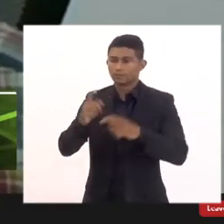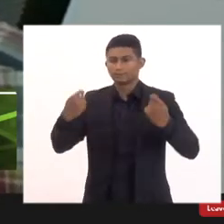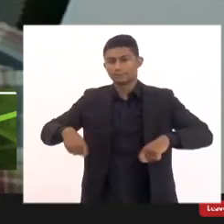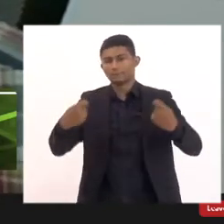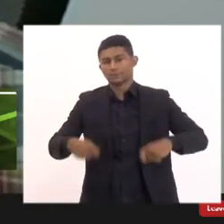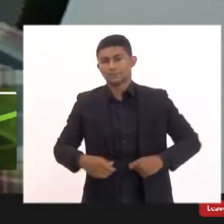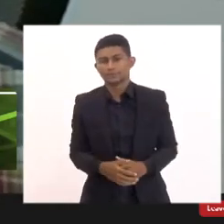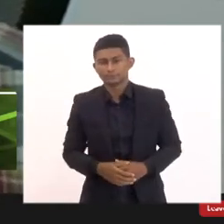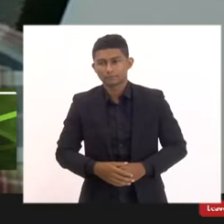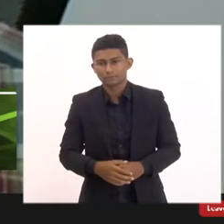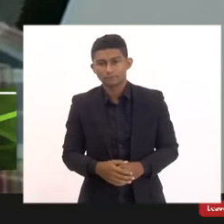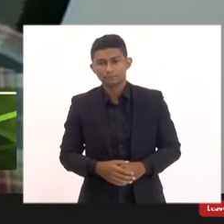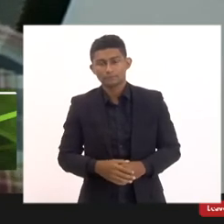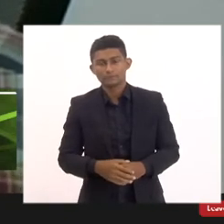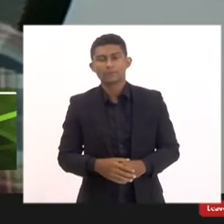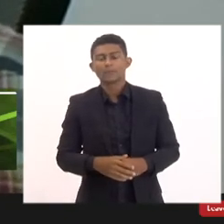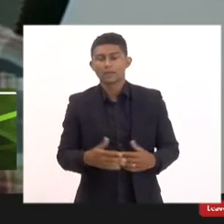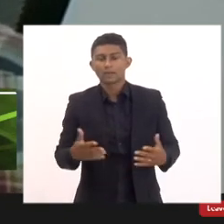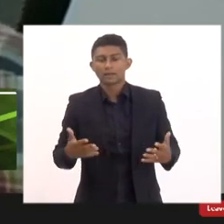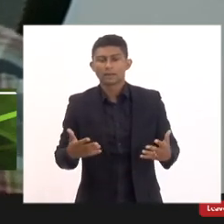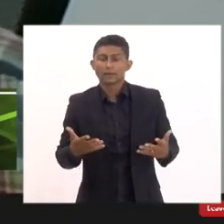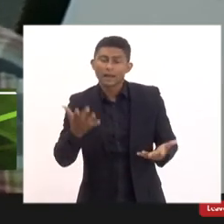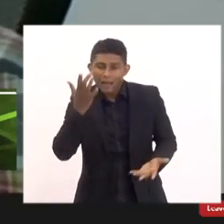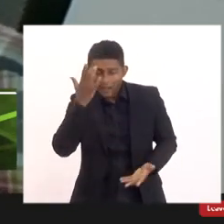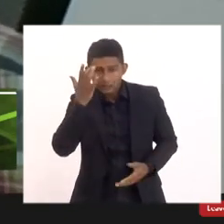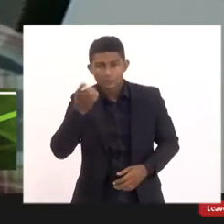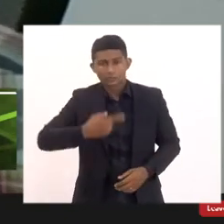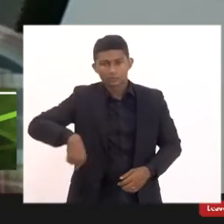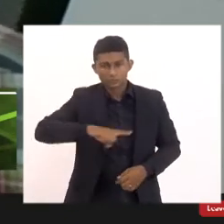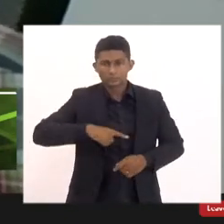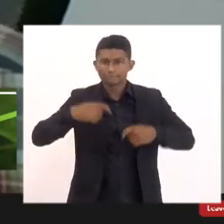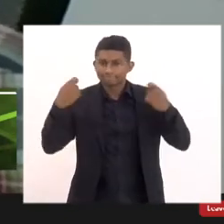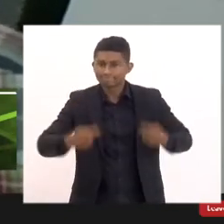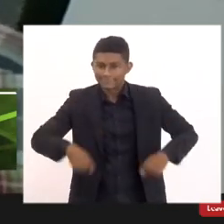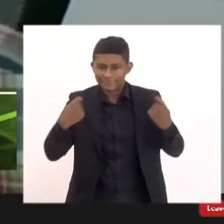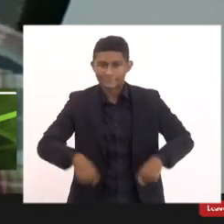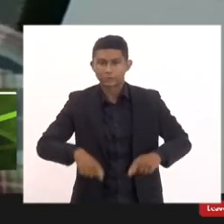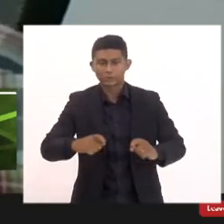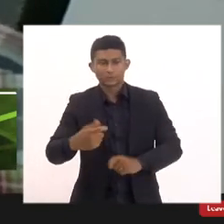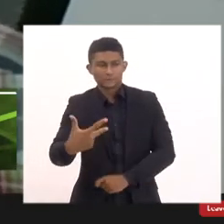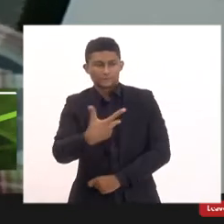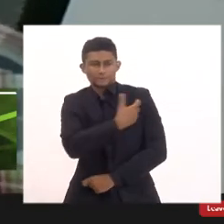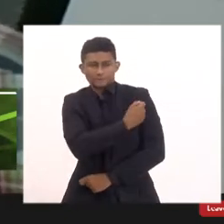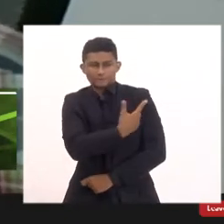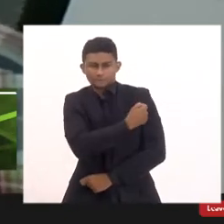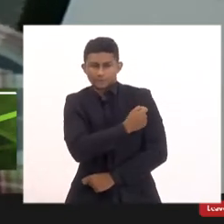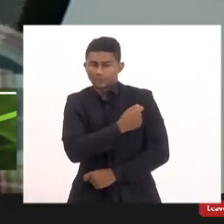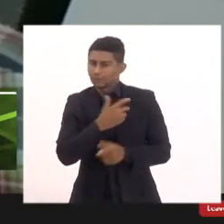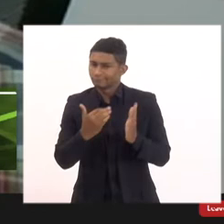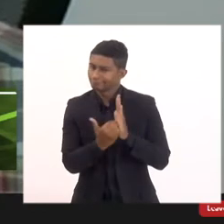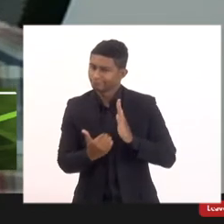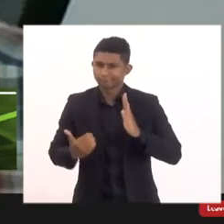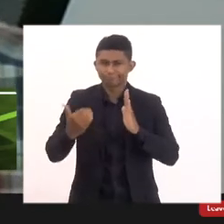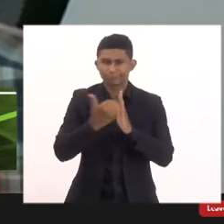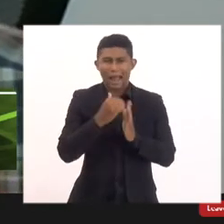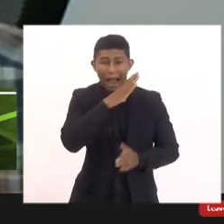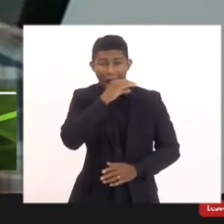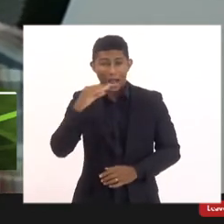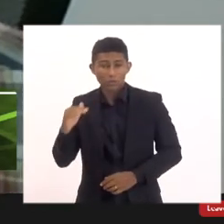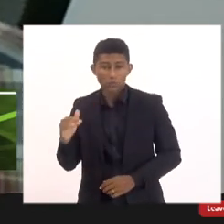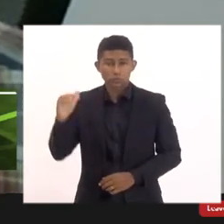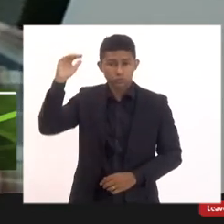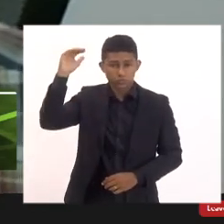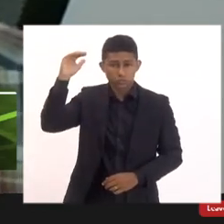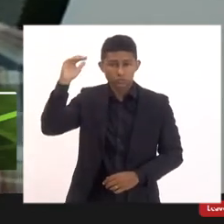a gente precisaria aí não só avançar na questão da vacina, né, a importância da vacina nos adultos, mas